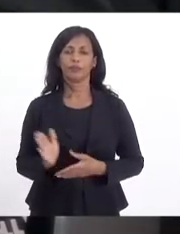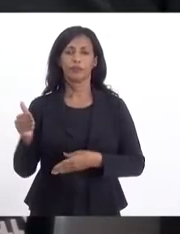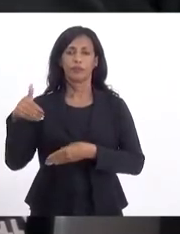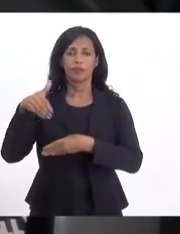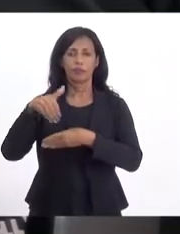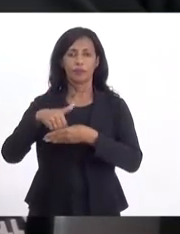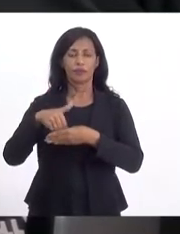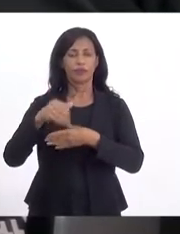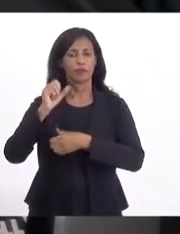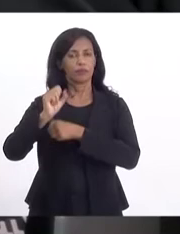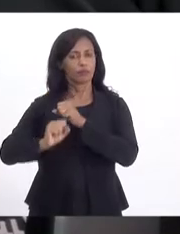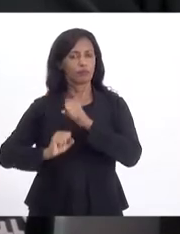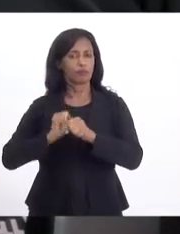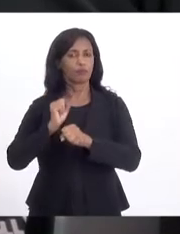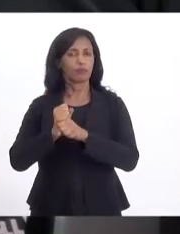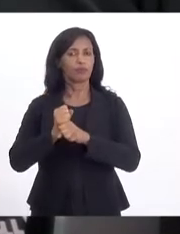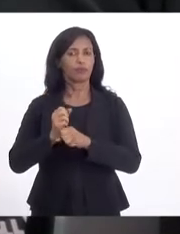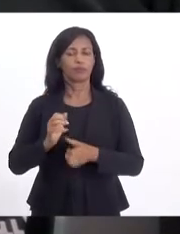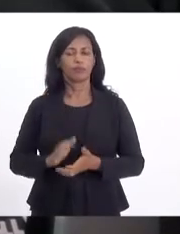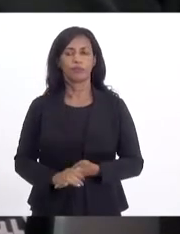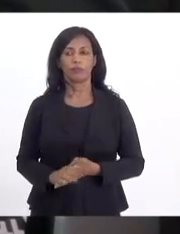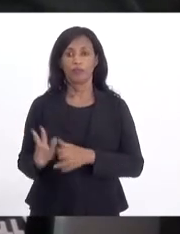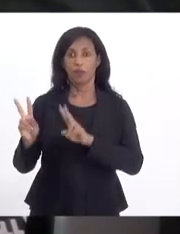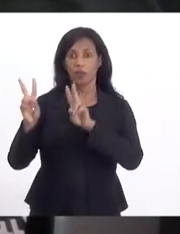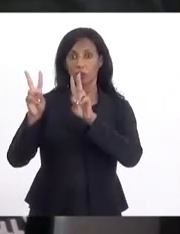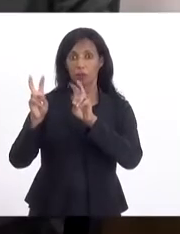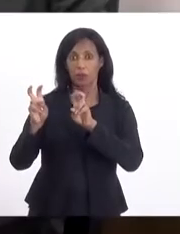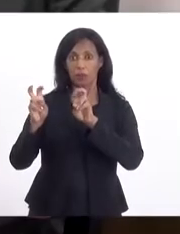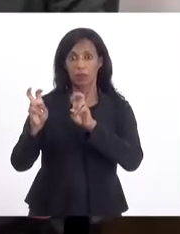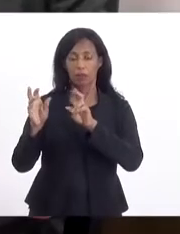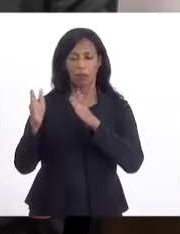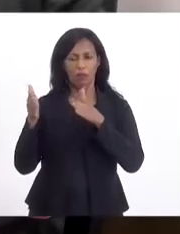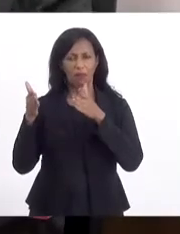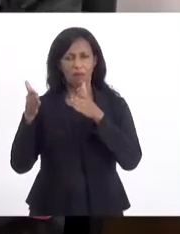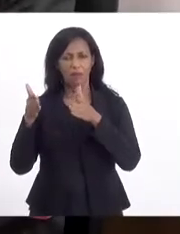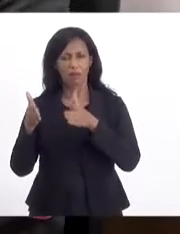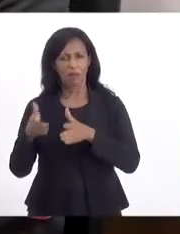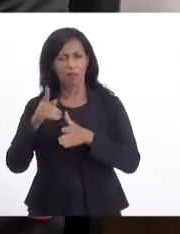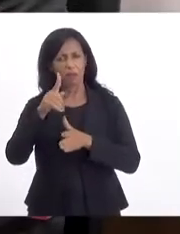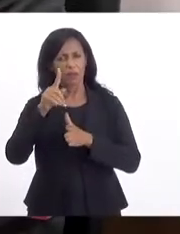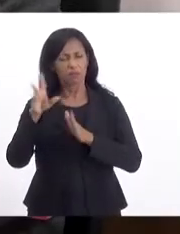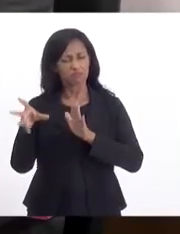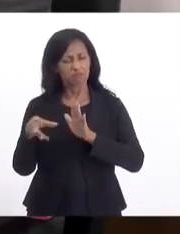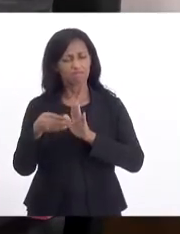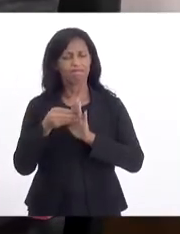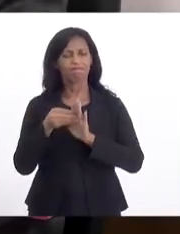votada no ano que vem. E o tema é exatamente o tema que a senhora colocou.